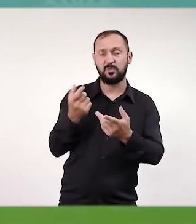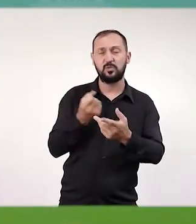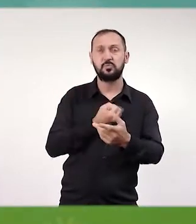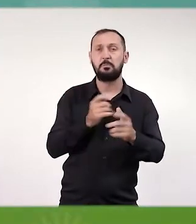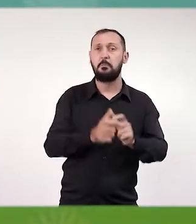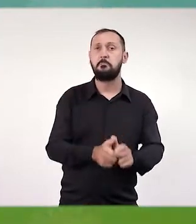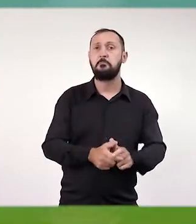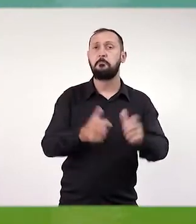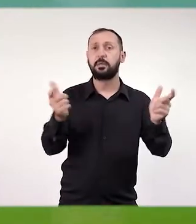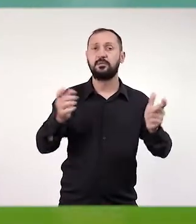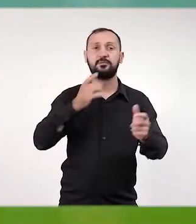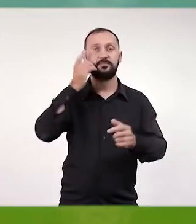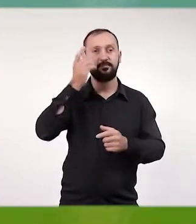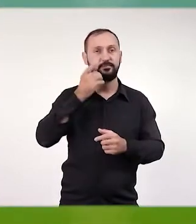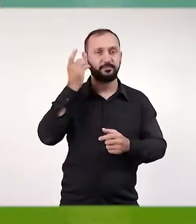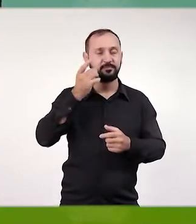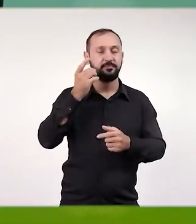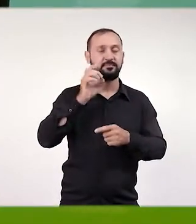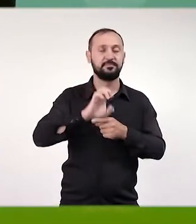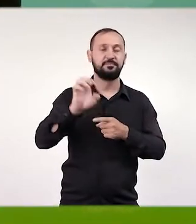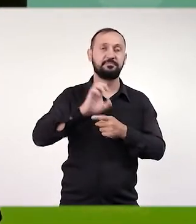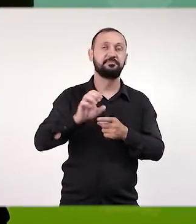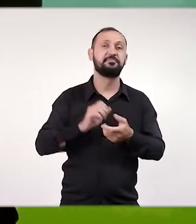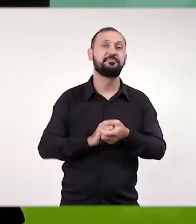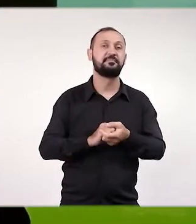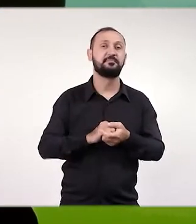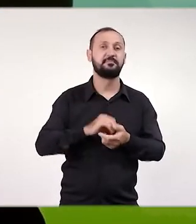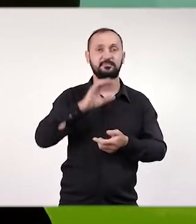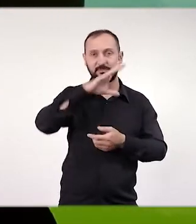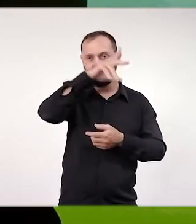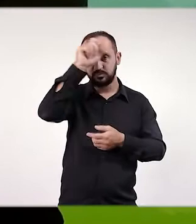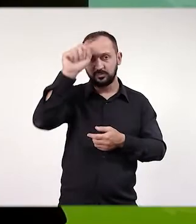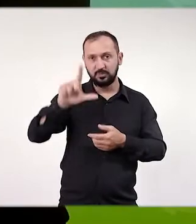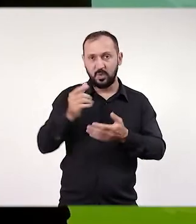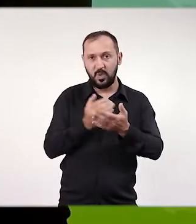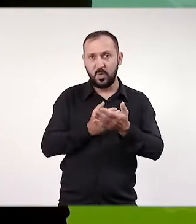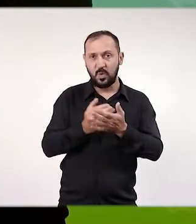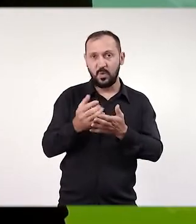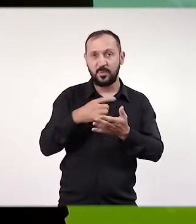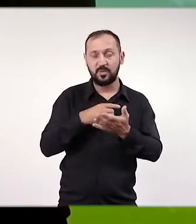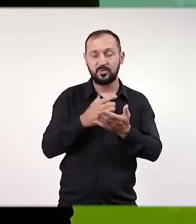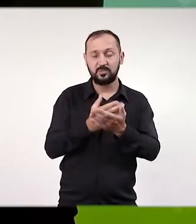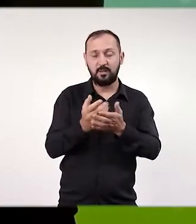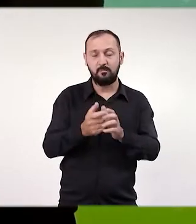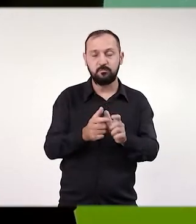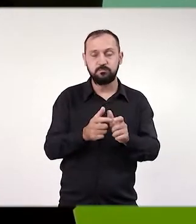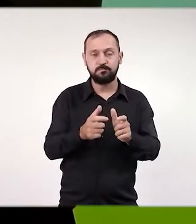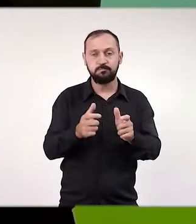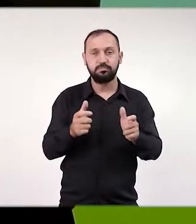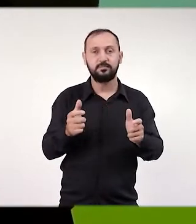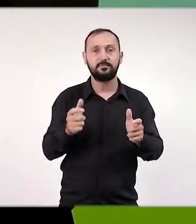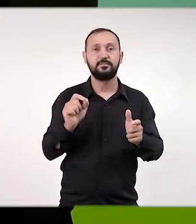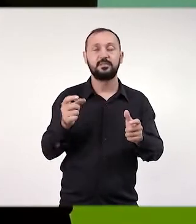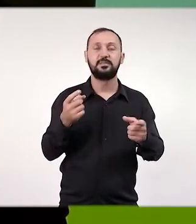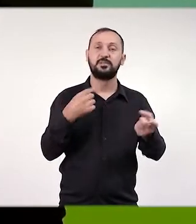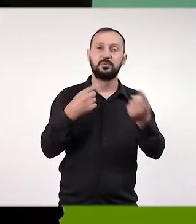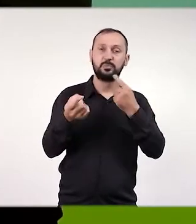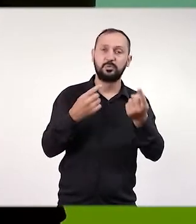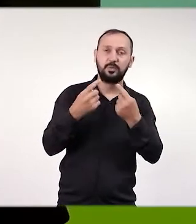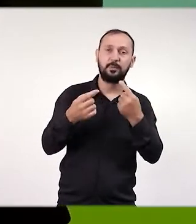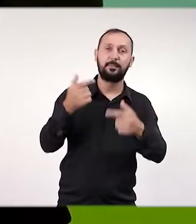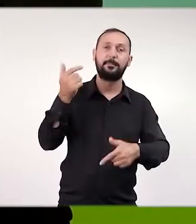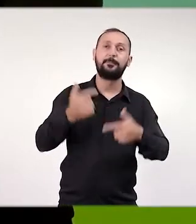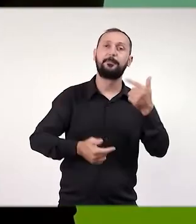senhor próprio mencionou, que tem muitos deputados estaduais, Mato Grosso do Sul começa a ganhar mais espaço